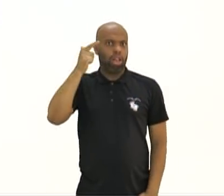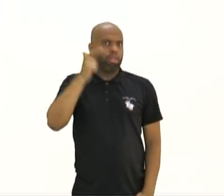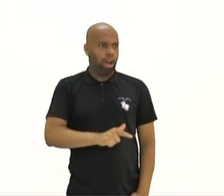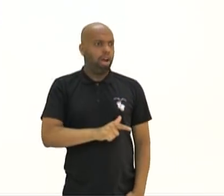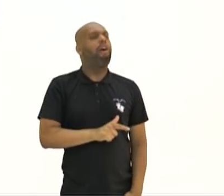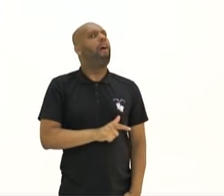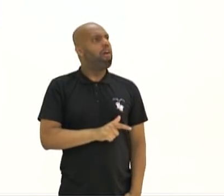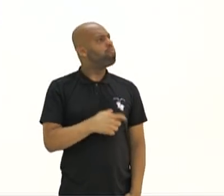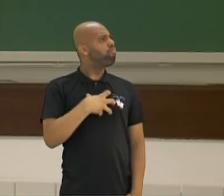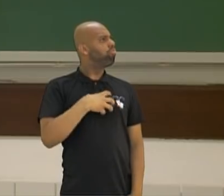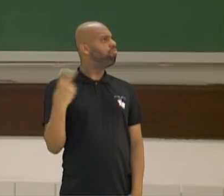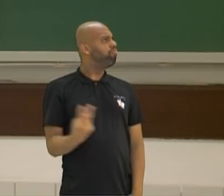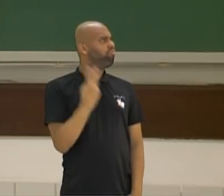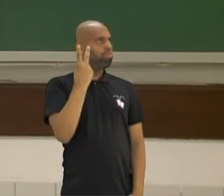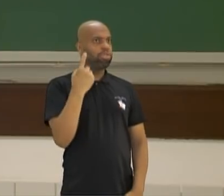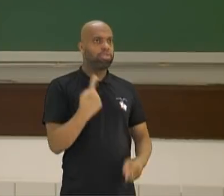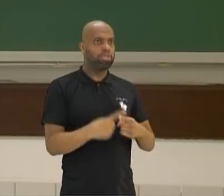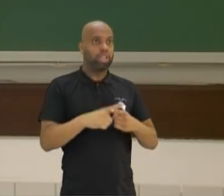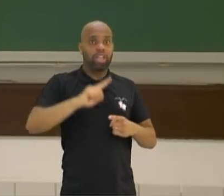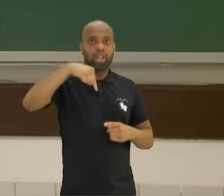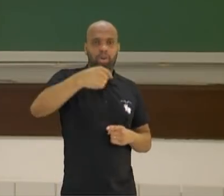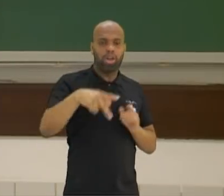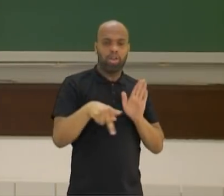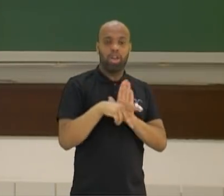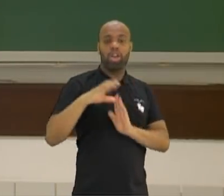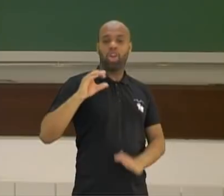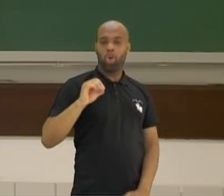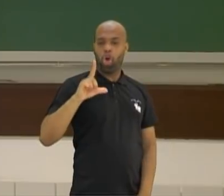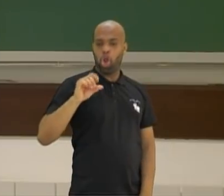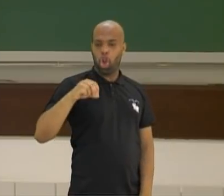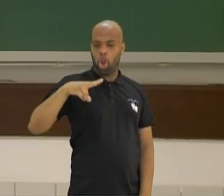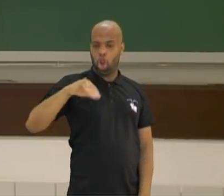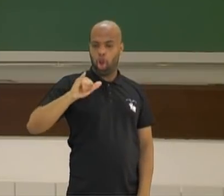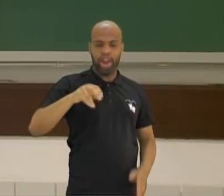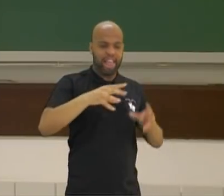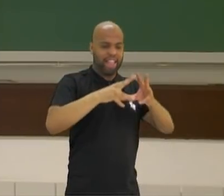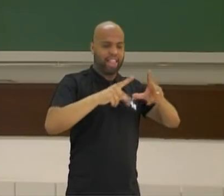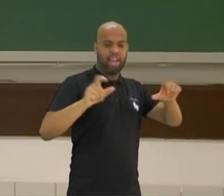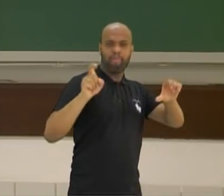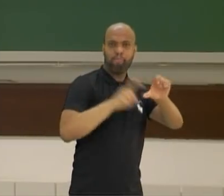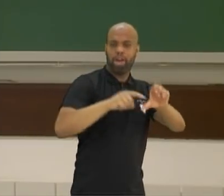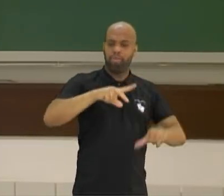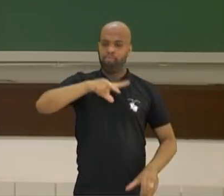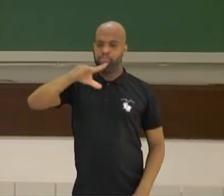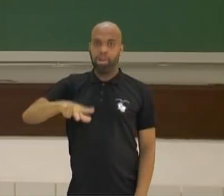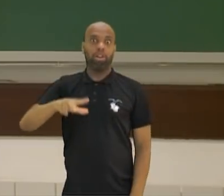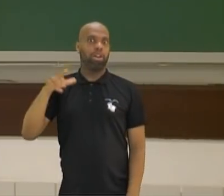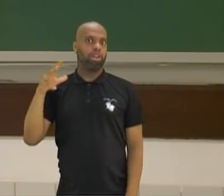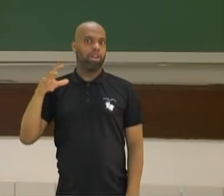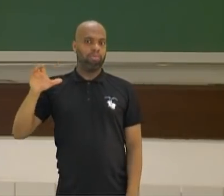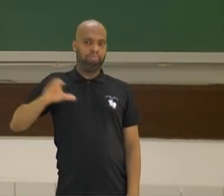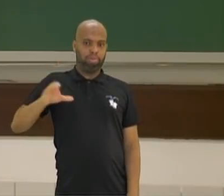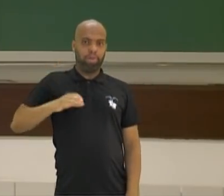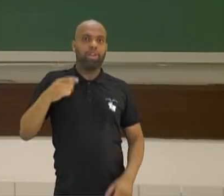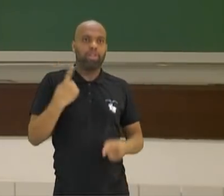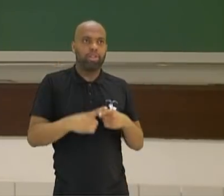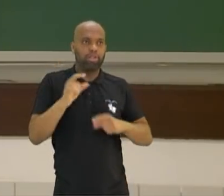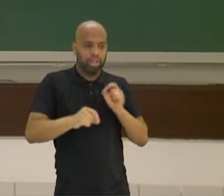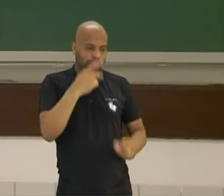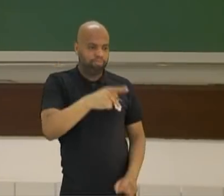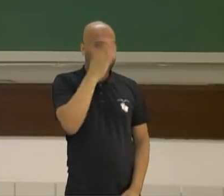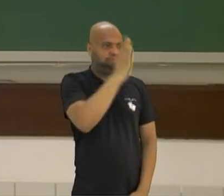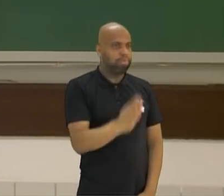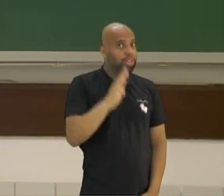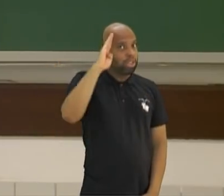séculos posteriores, veio se tornar a sua colônia mais rica. Depois que eles perdem um pouco o comércio de especiarias, o Brasil se tornou